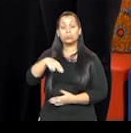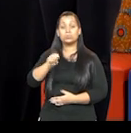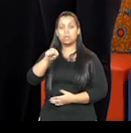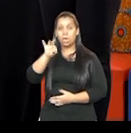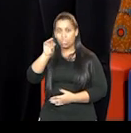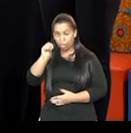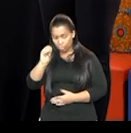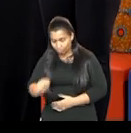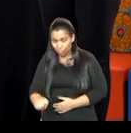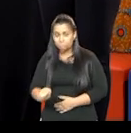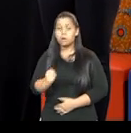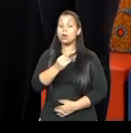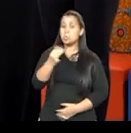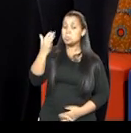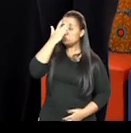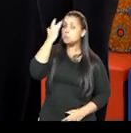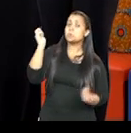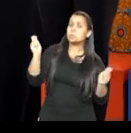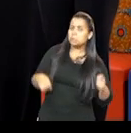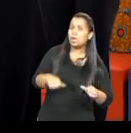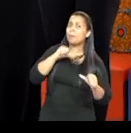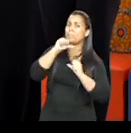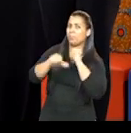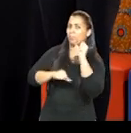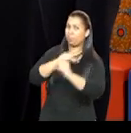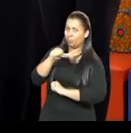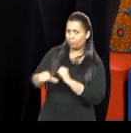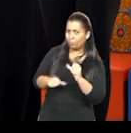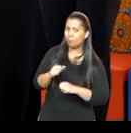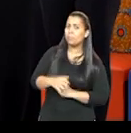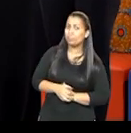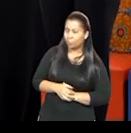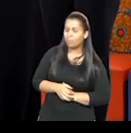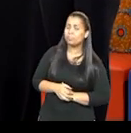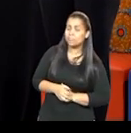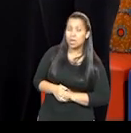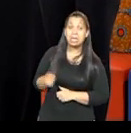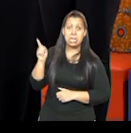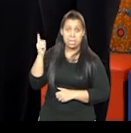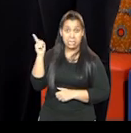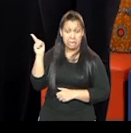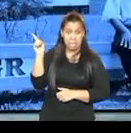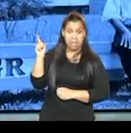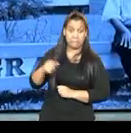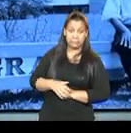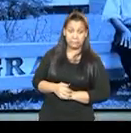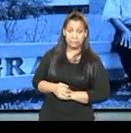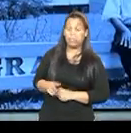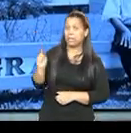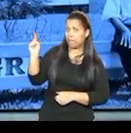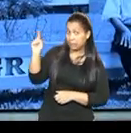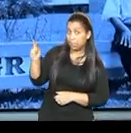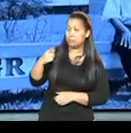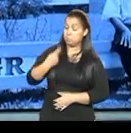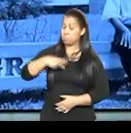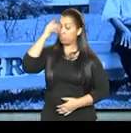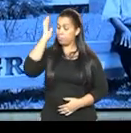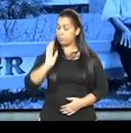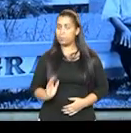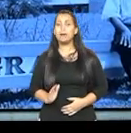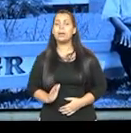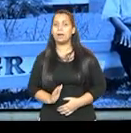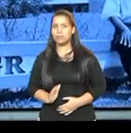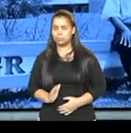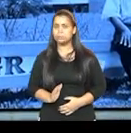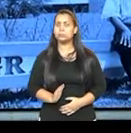elas são capazes de mudar, de trazer novos paradigmas. Esse é o caso dele. Ele, brasileiro, da